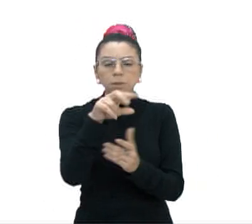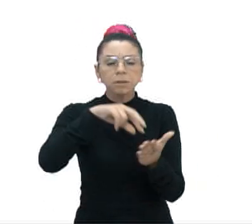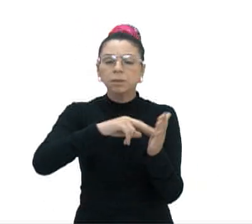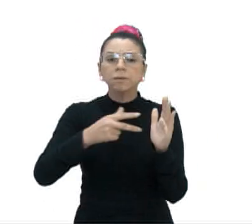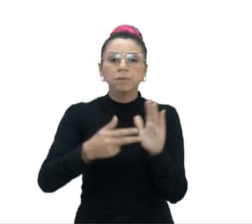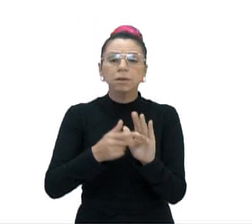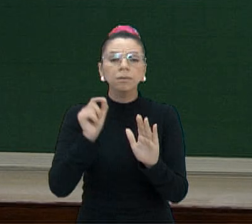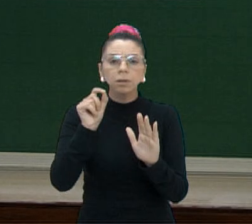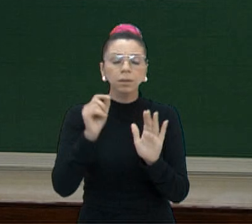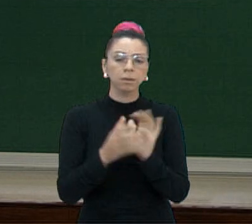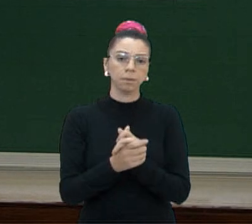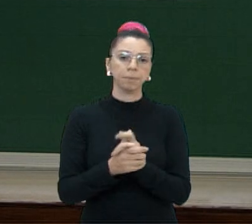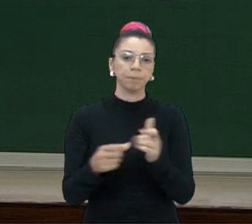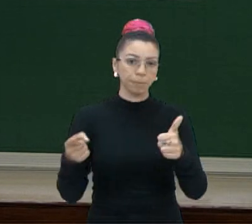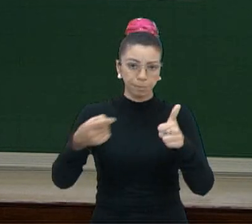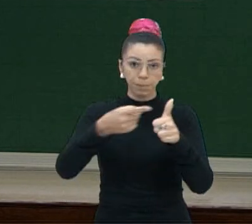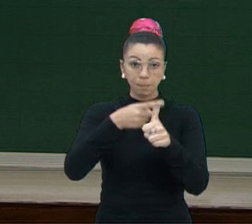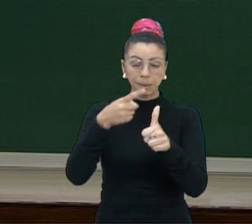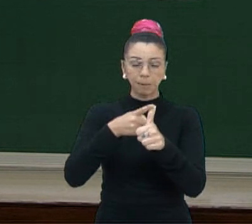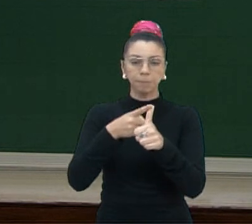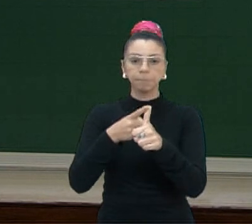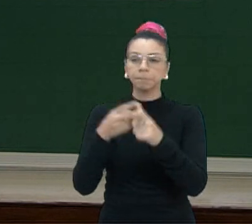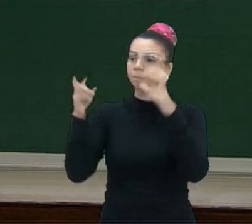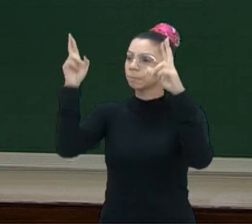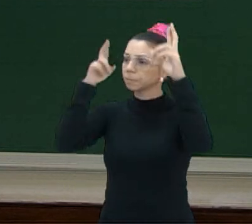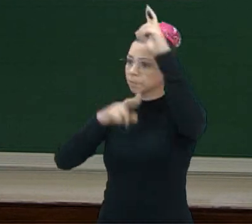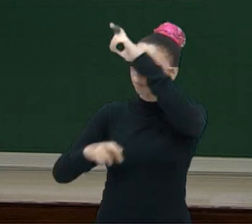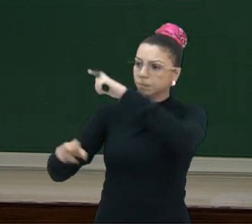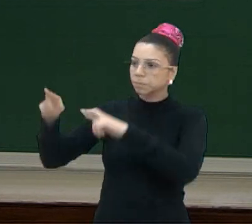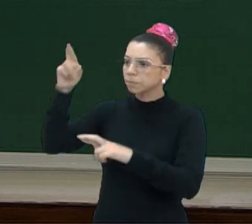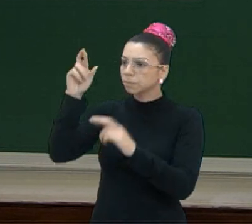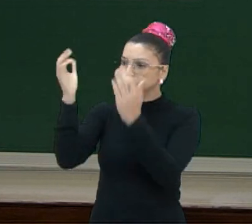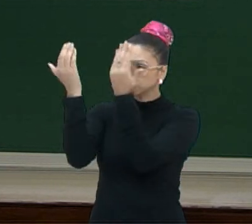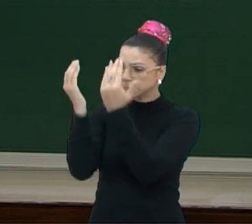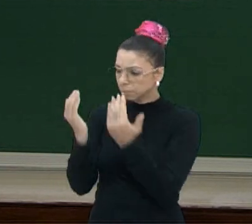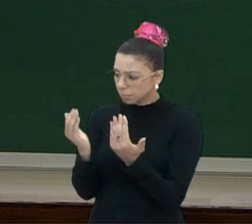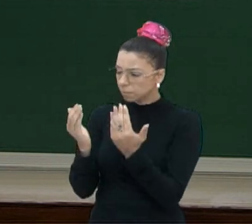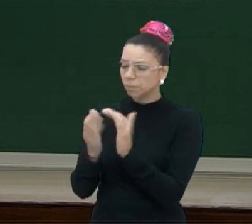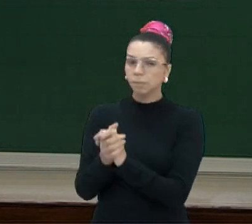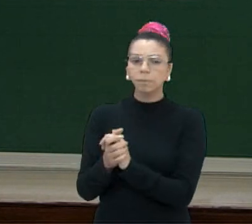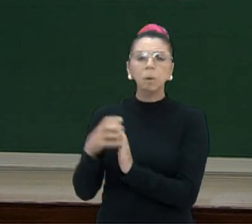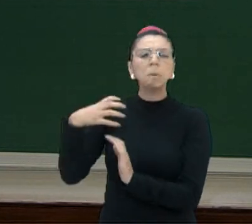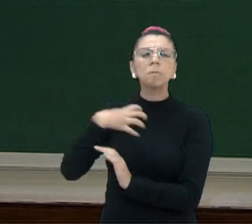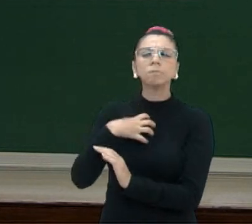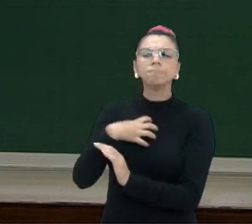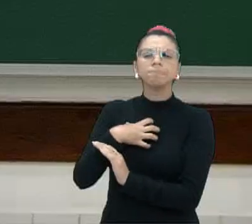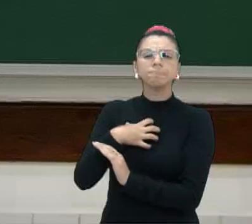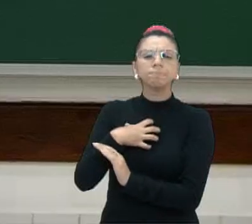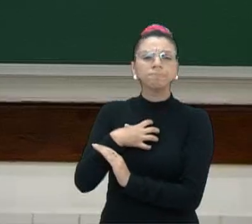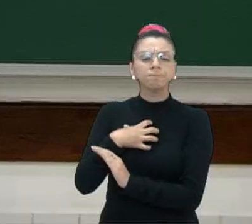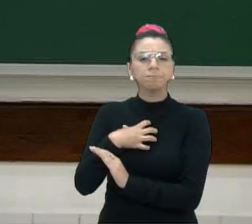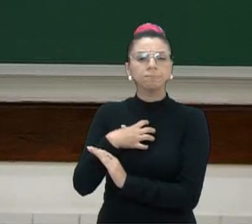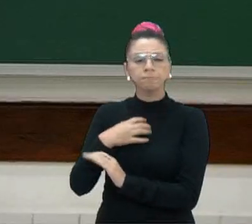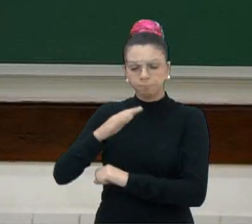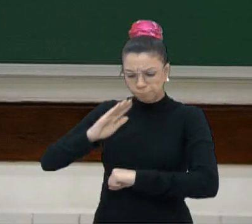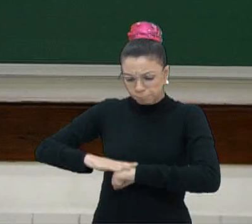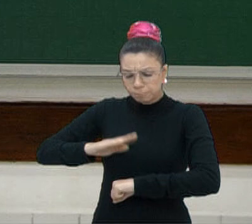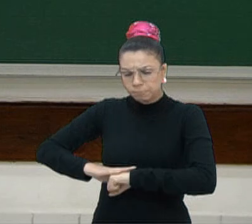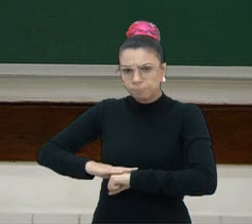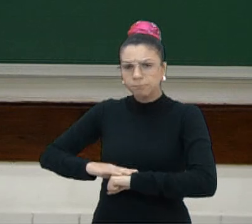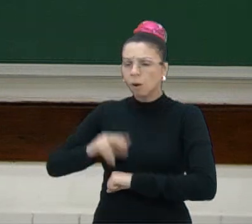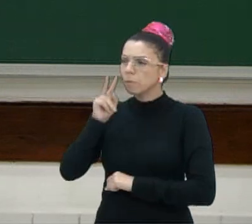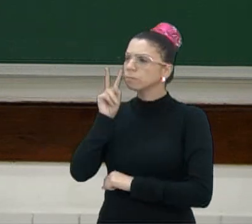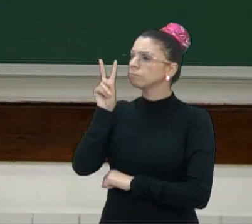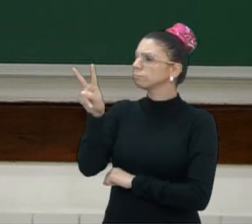você vai olhar aquela imagem. Que sentido aquela imagem produz? Certo? Para mim, naquele momento, quando eu olho